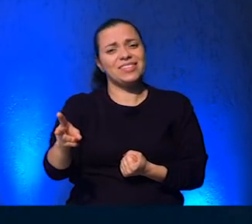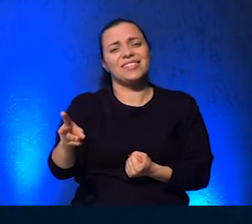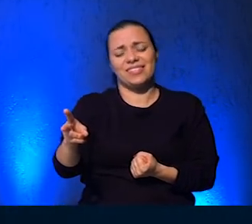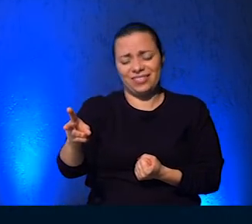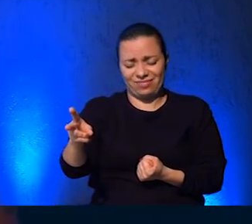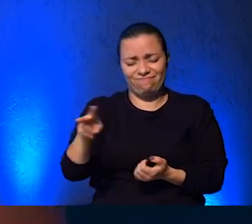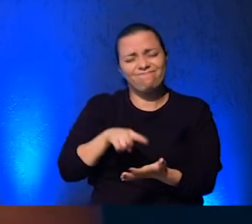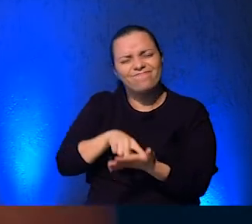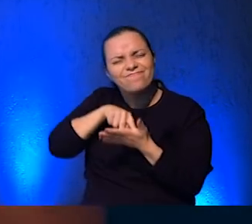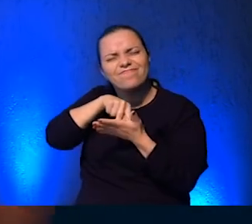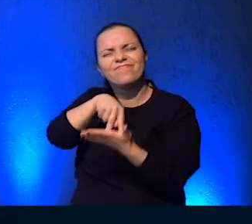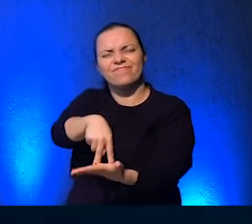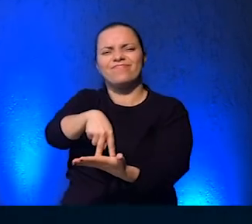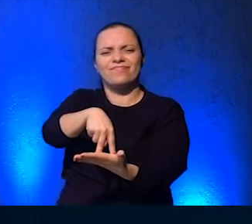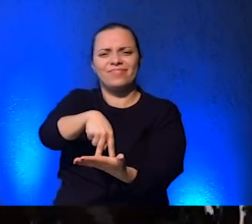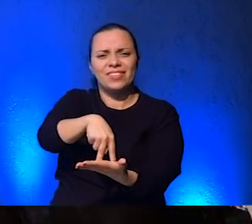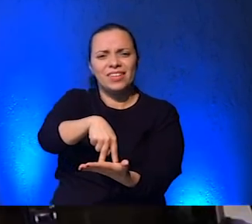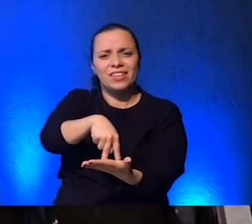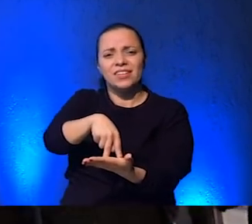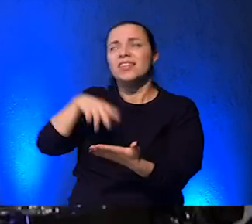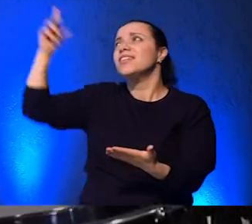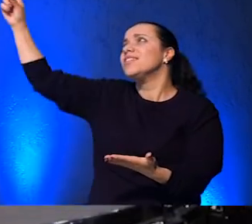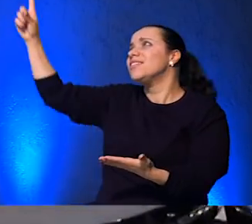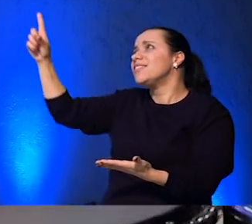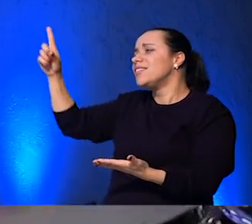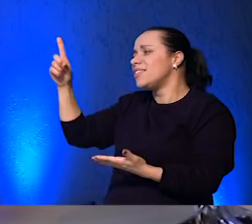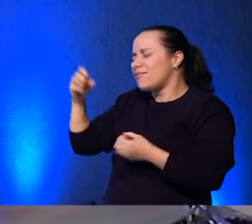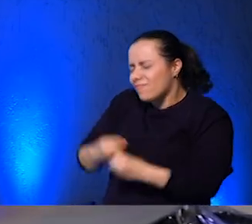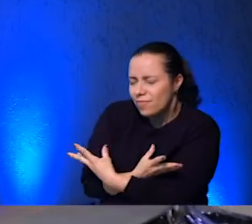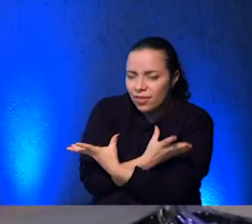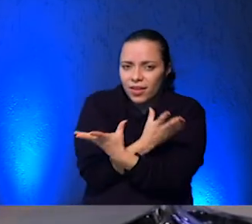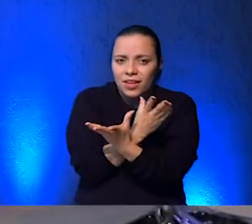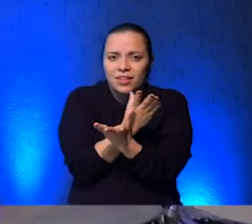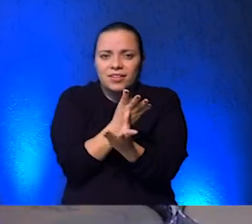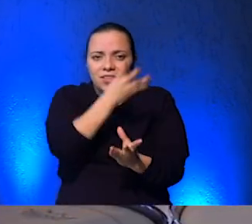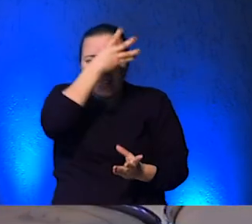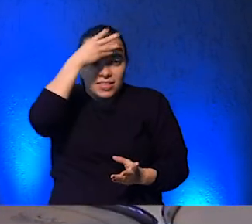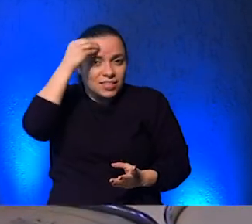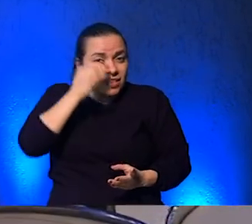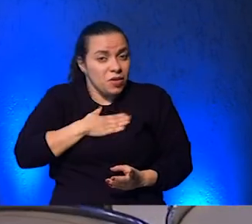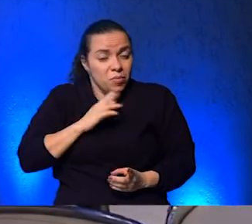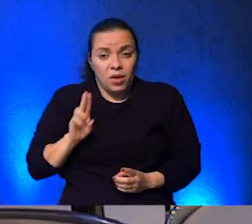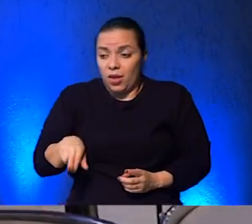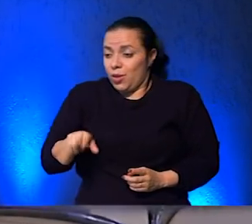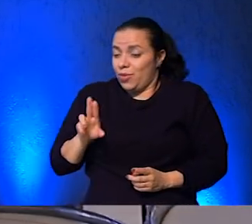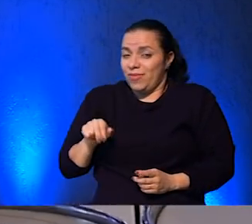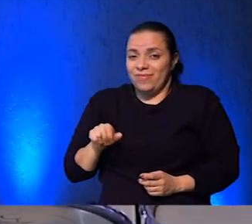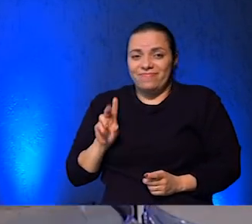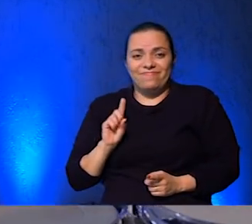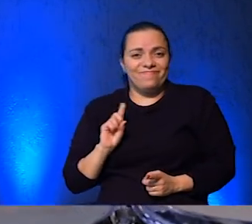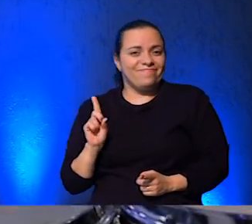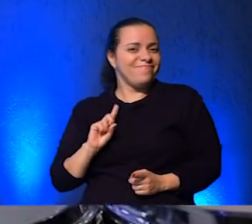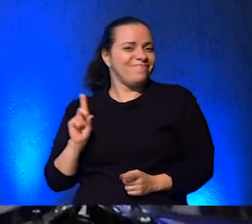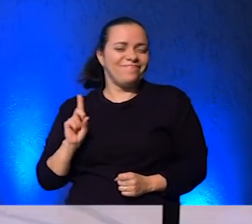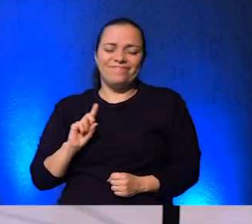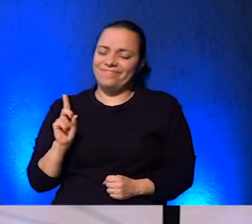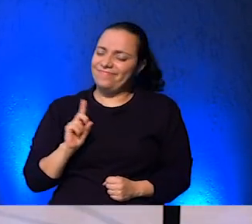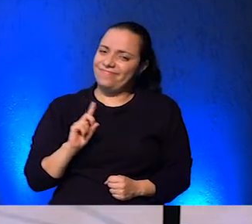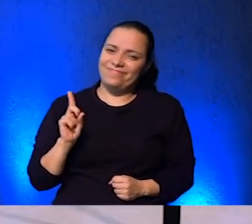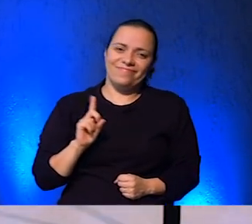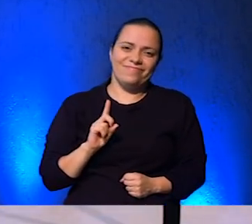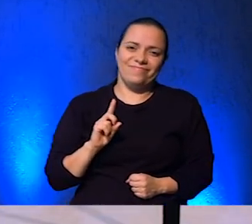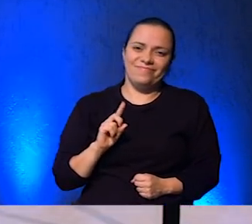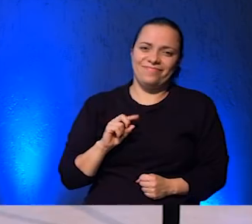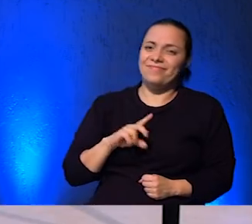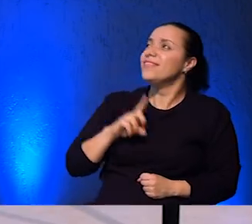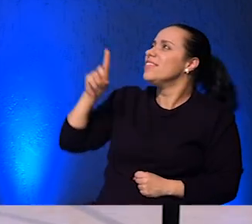bem é o deus do impossível não desistiu de